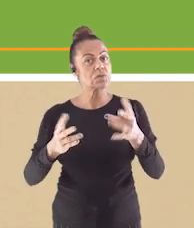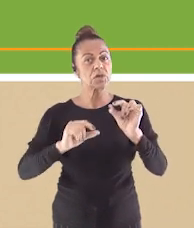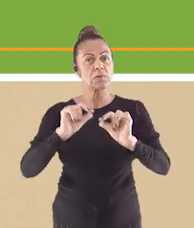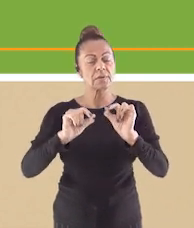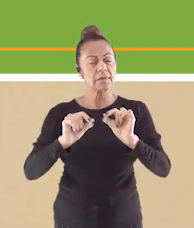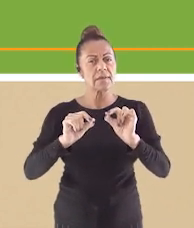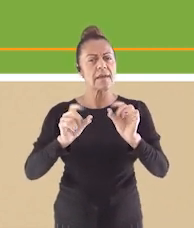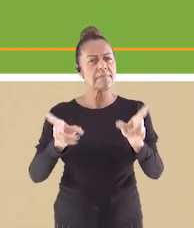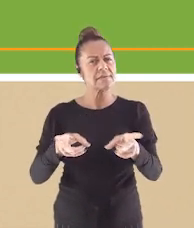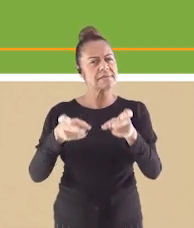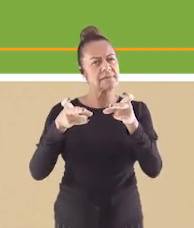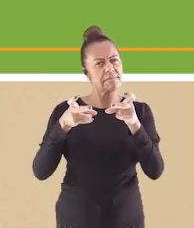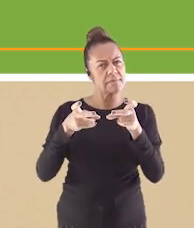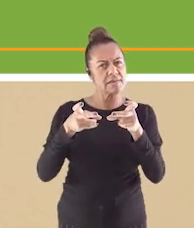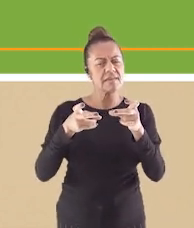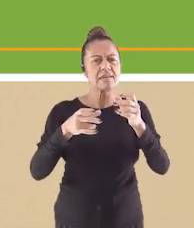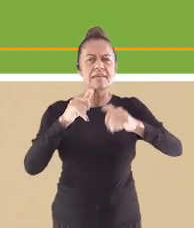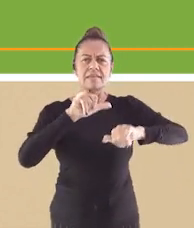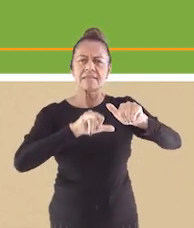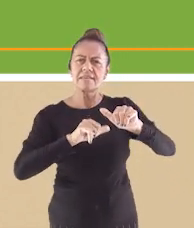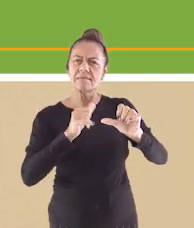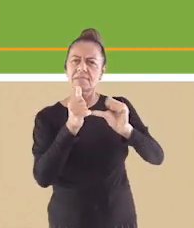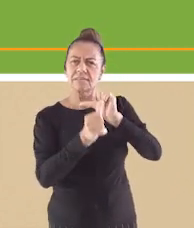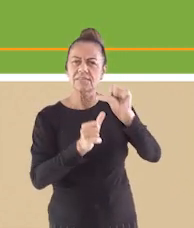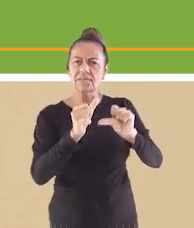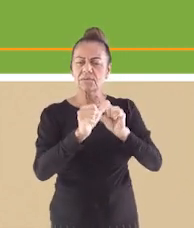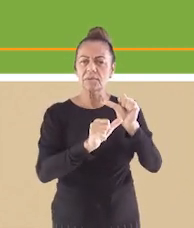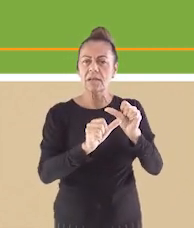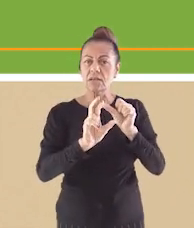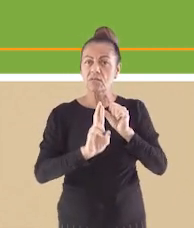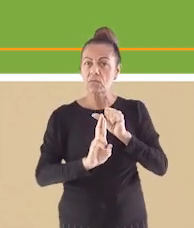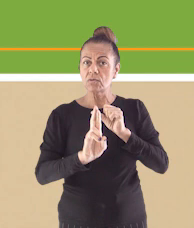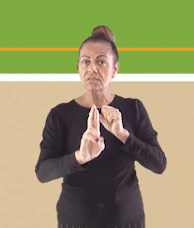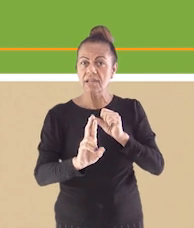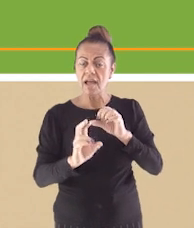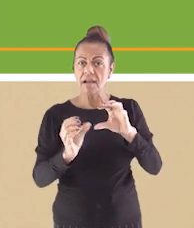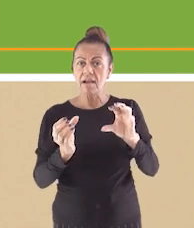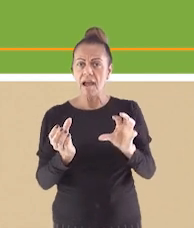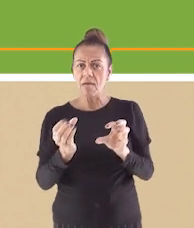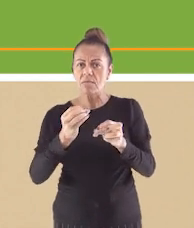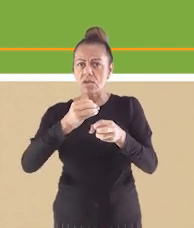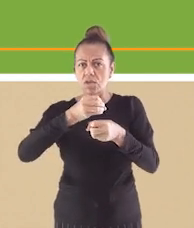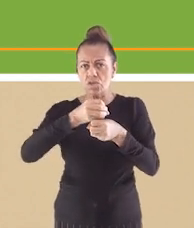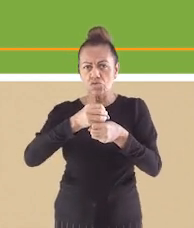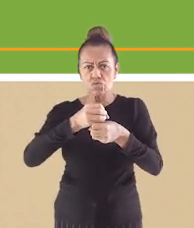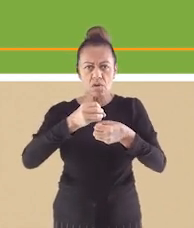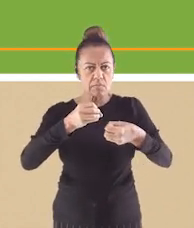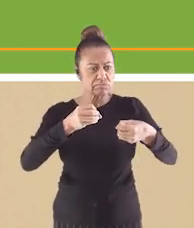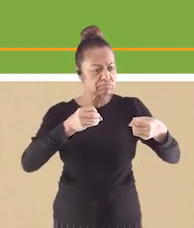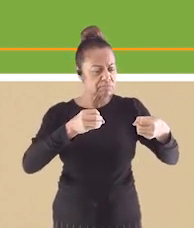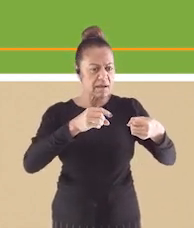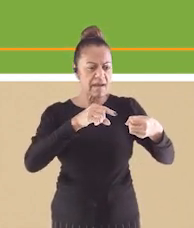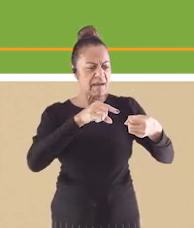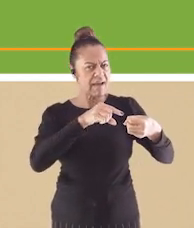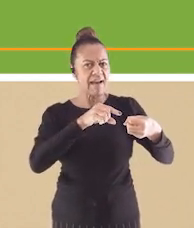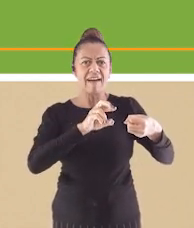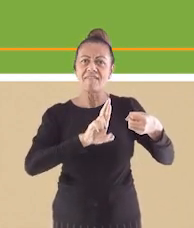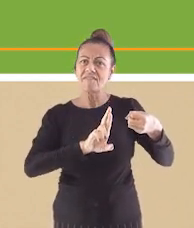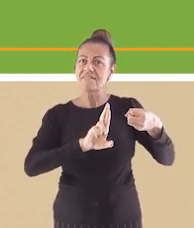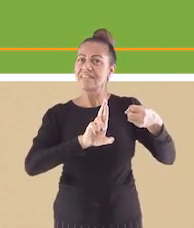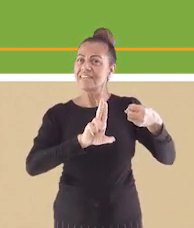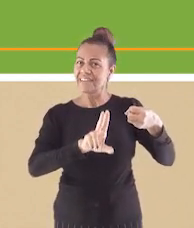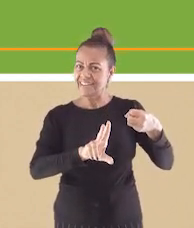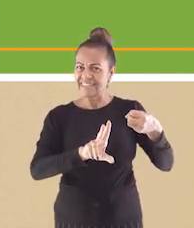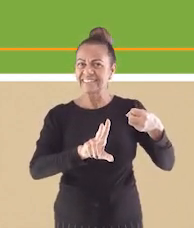é identificar as transformações químicas a partir do resultado de misturas de materiais, que